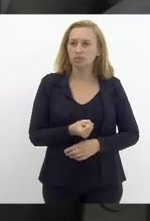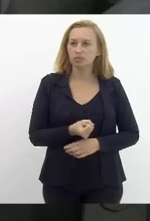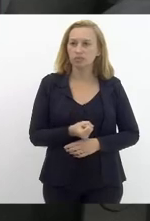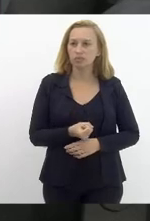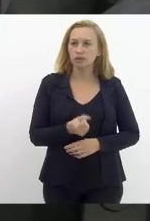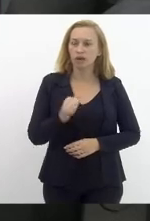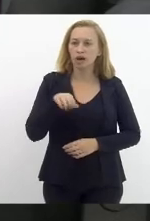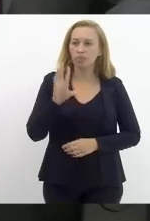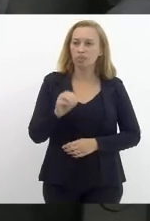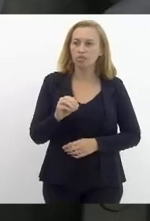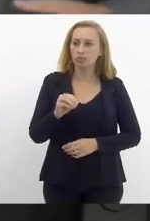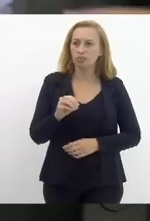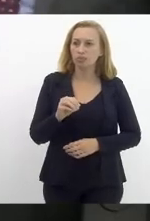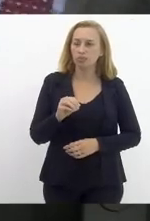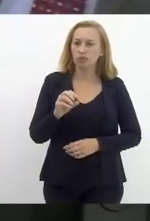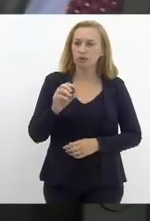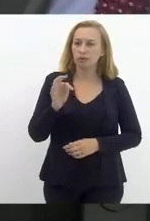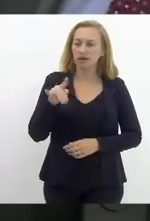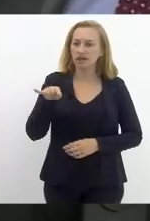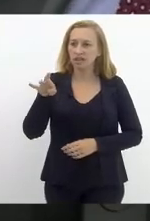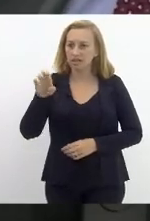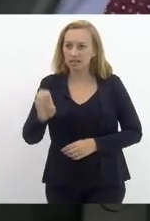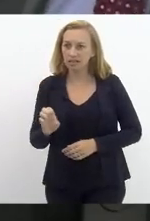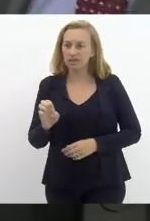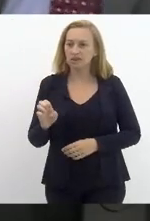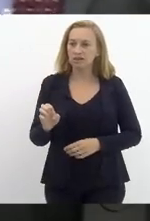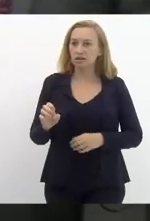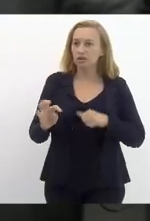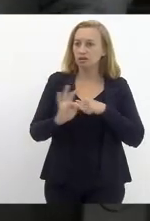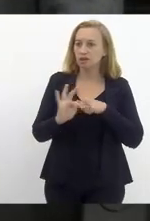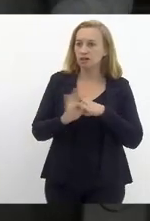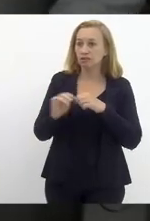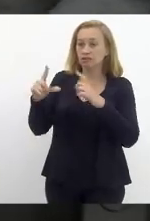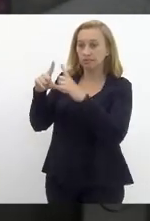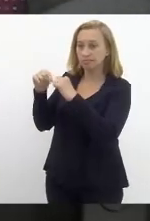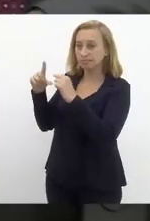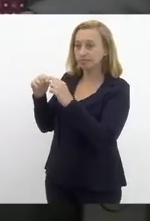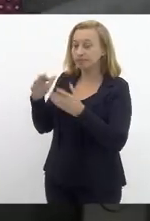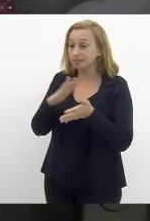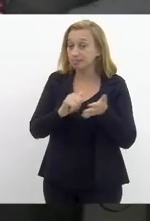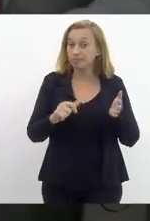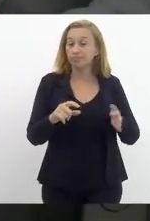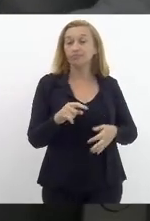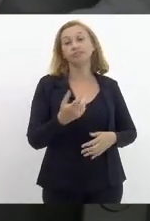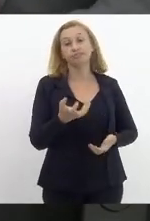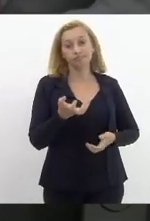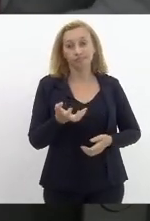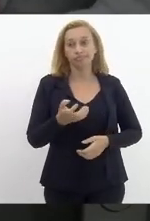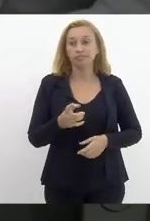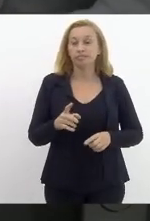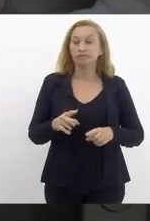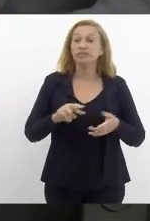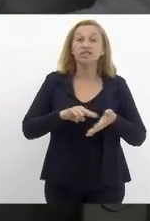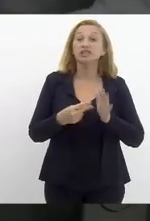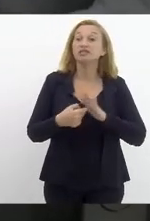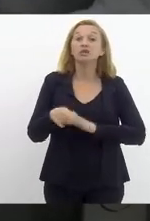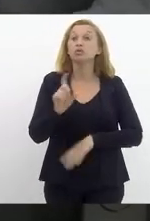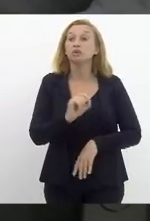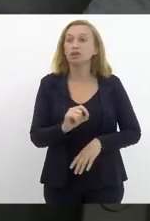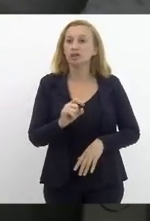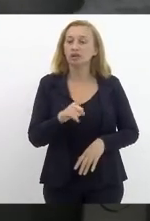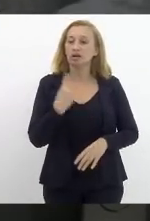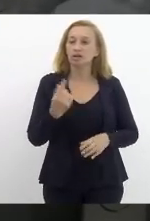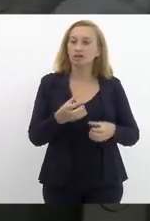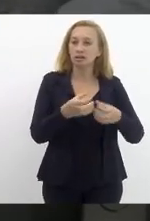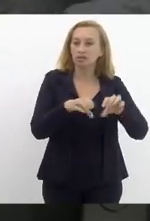o abono permanência e os técnicos de Brasília queriam retirar o abono permanência. Significa que nós íamos ter que fazer concurso